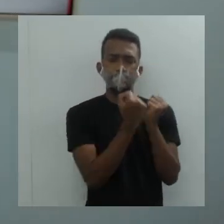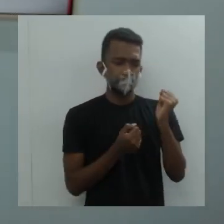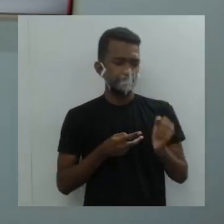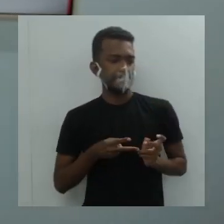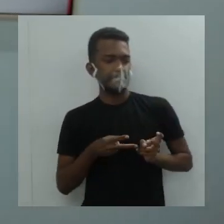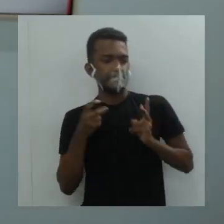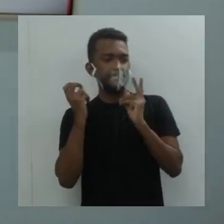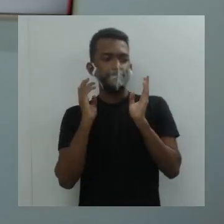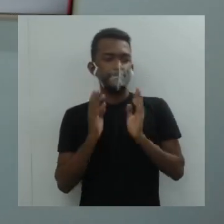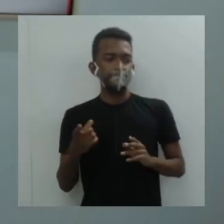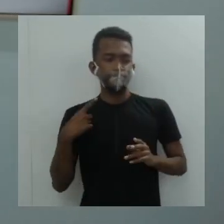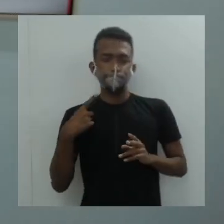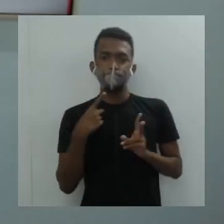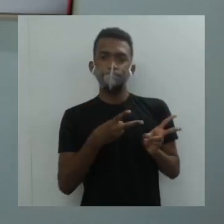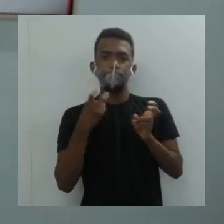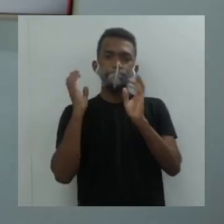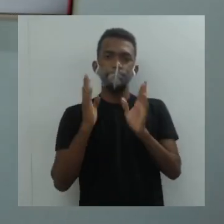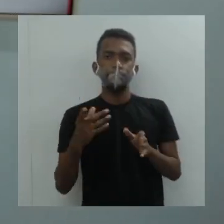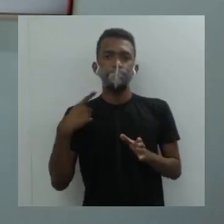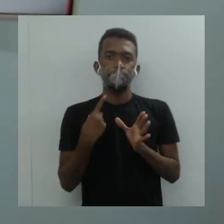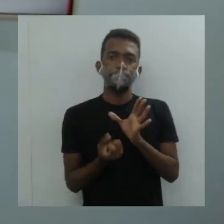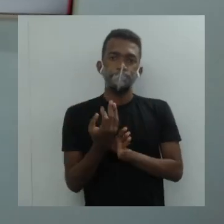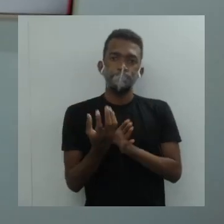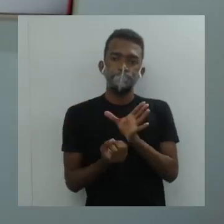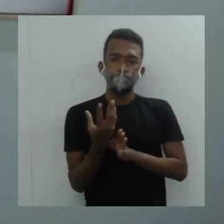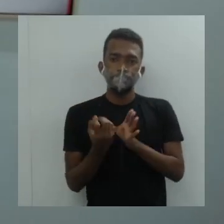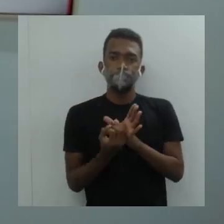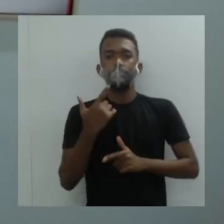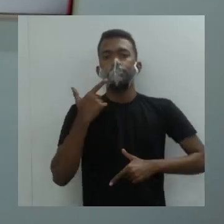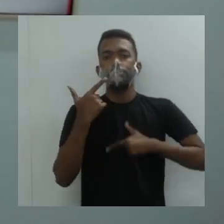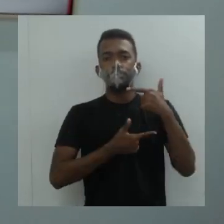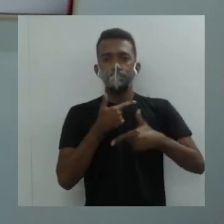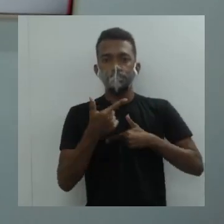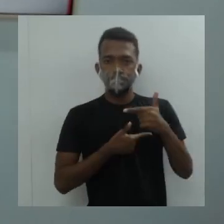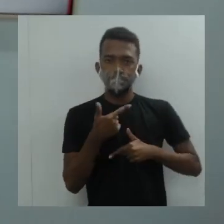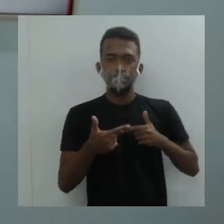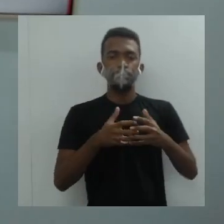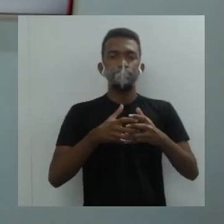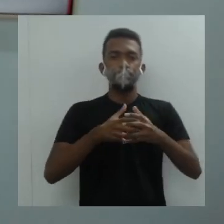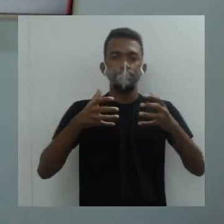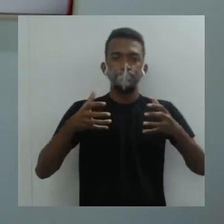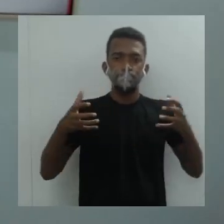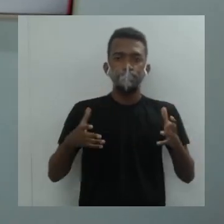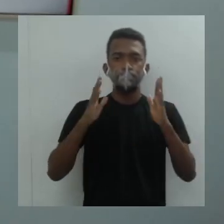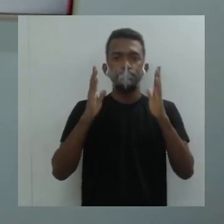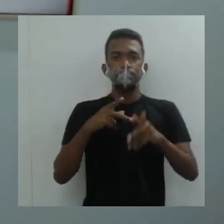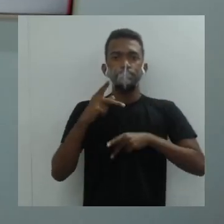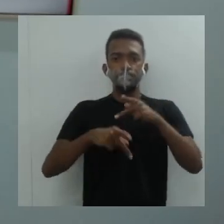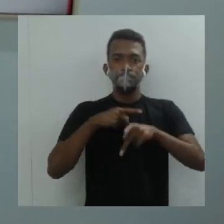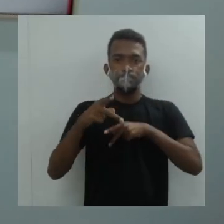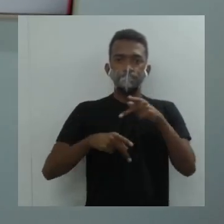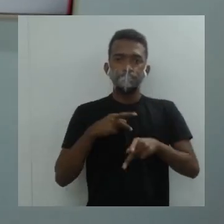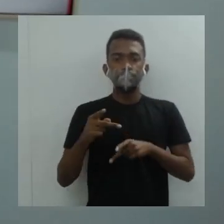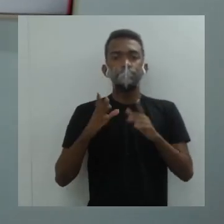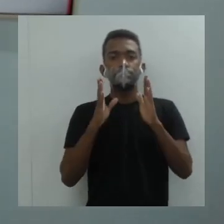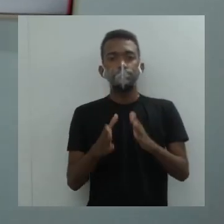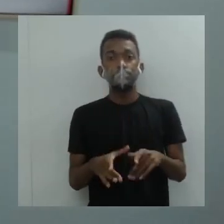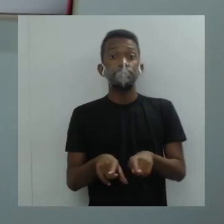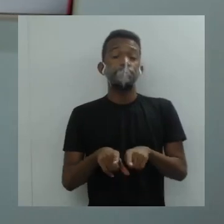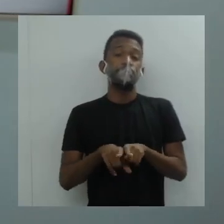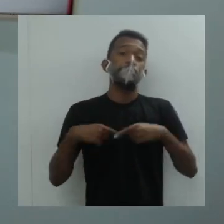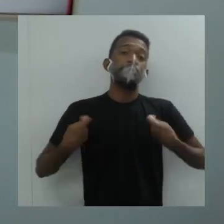essa relação da produção, do trabalho, do crescimento populacional e